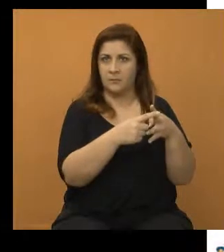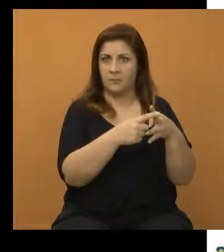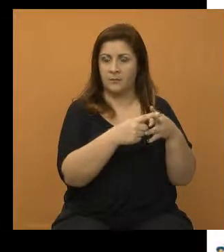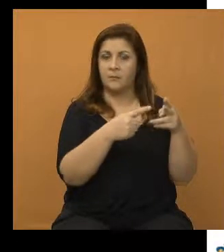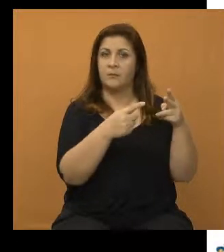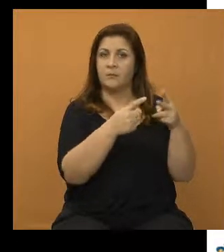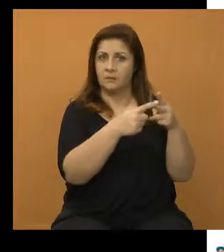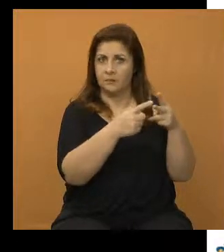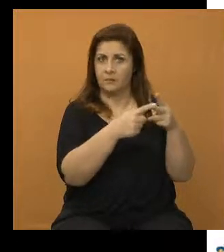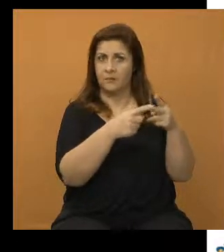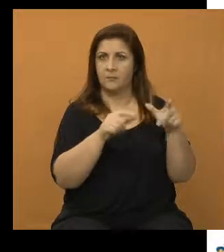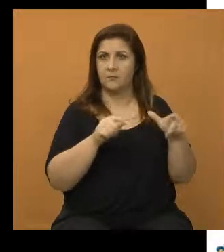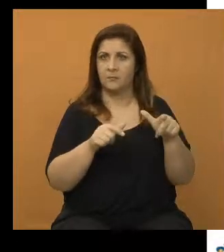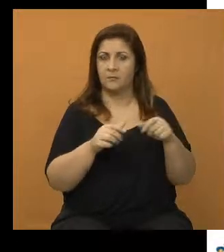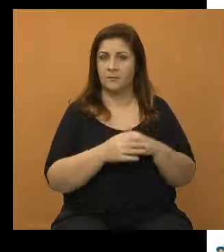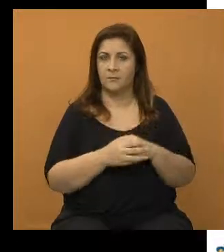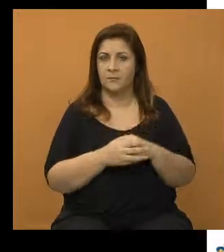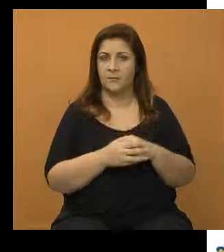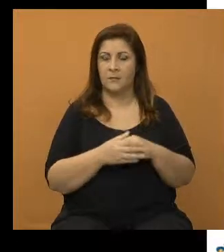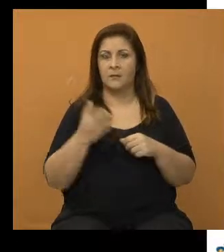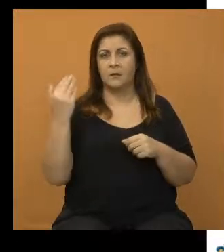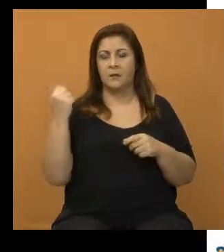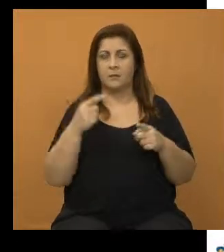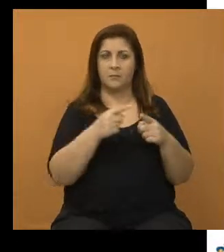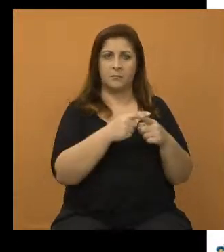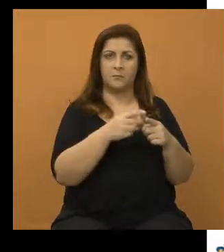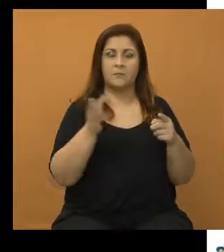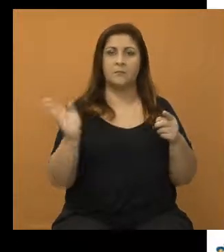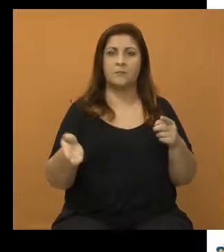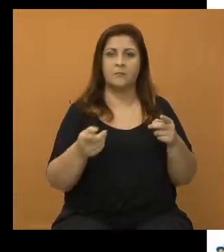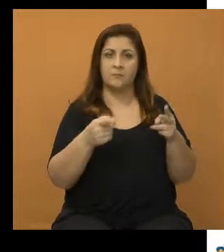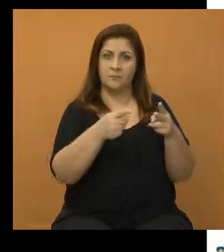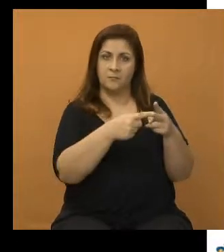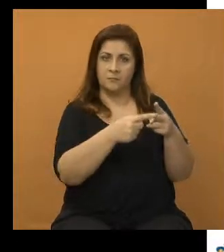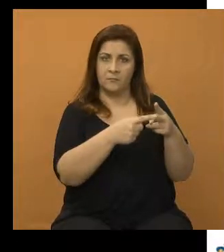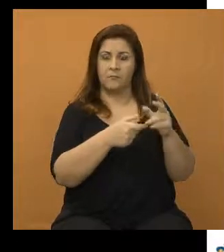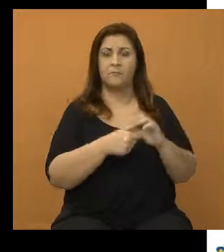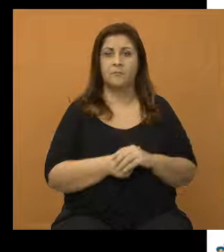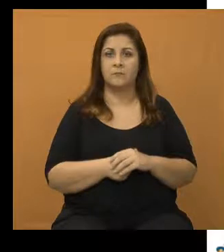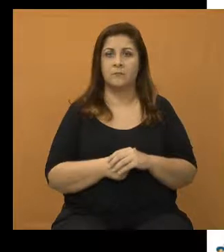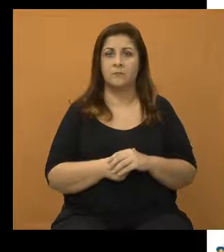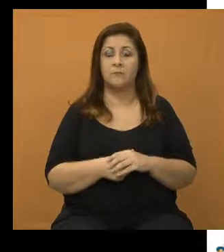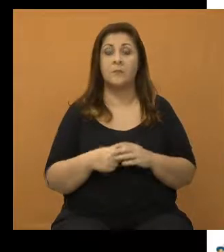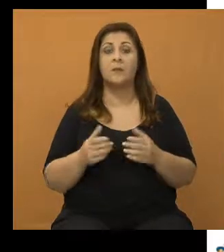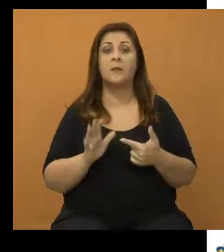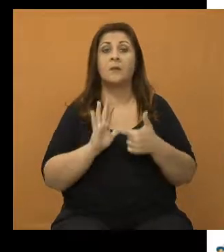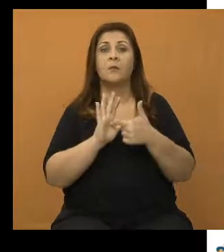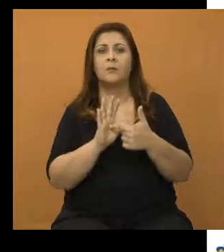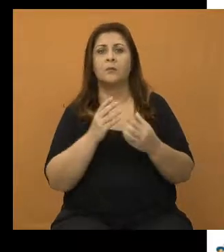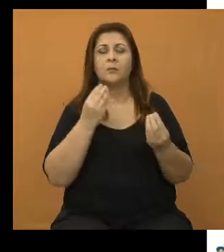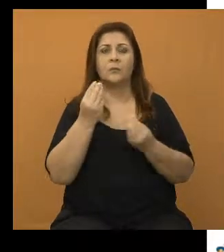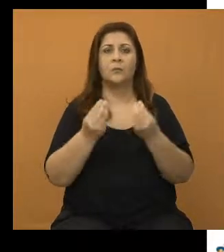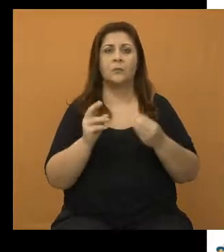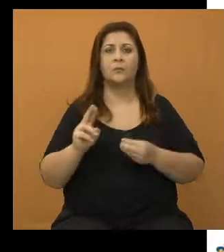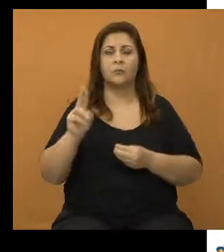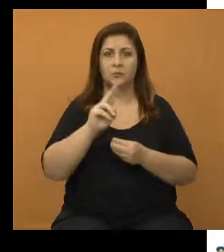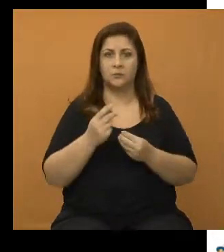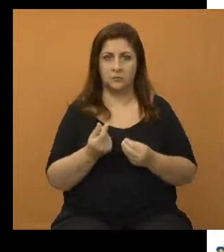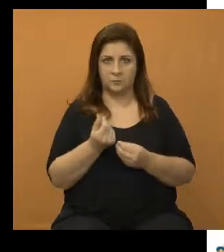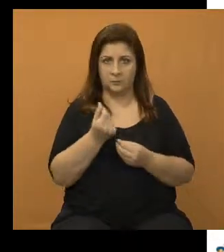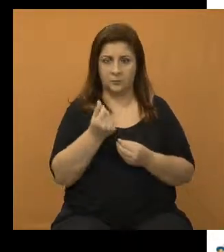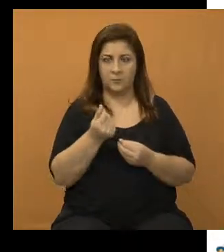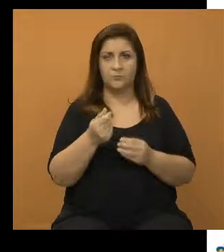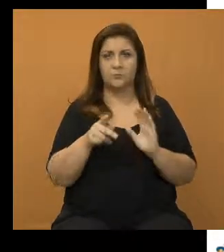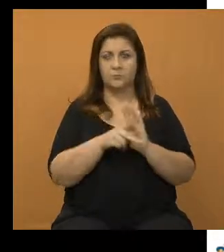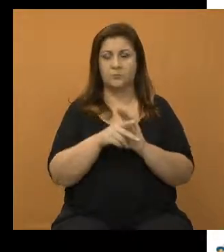Segunda peça, desculpa, não a primeira, a segunda peça do Plano Plurianual. E aqui a gente dá as diretrizes para o orçamento que vai ser votado no segundo